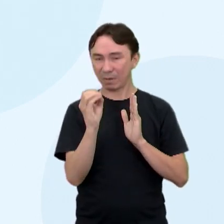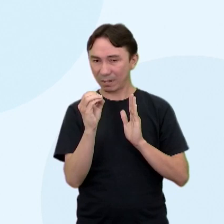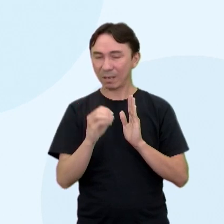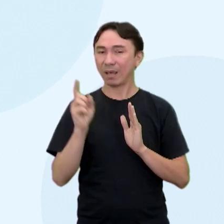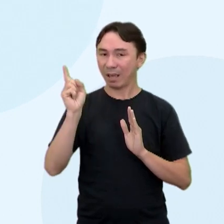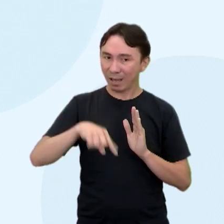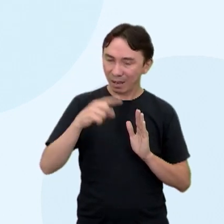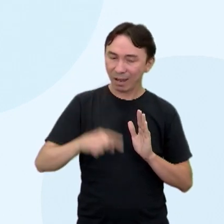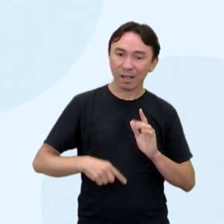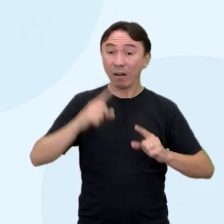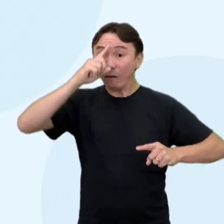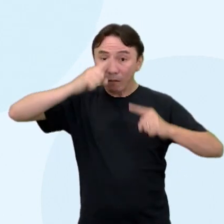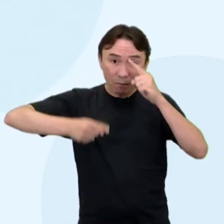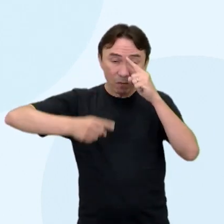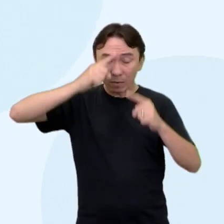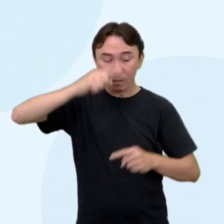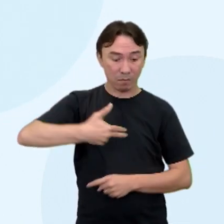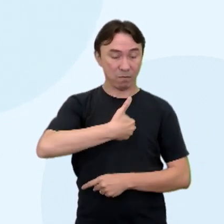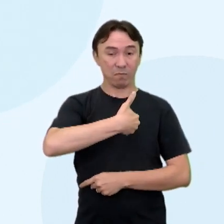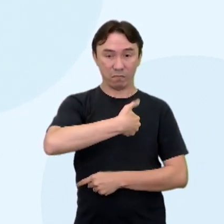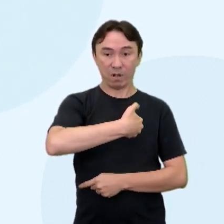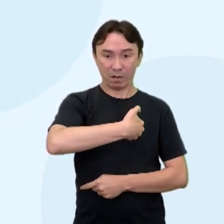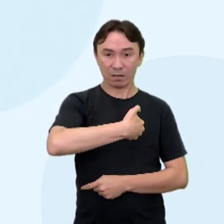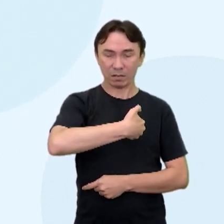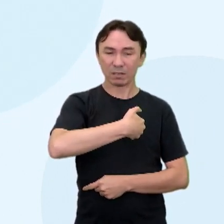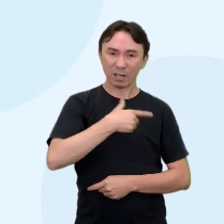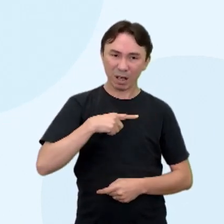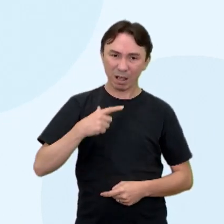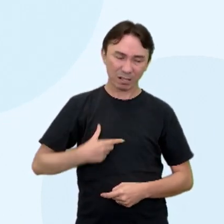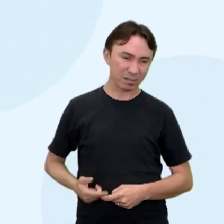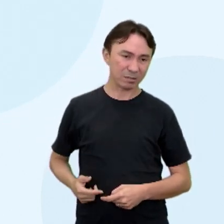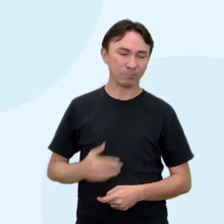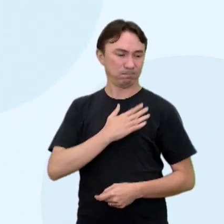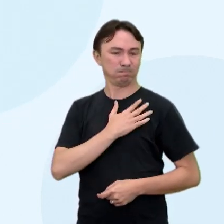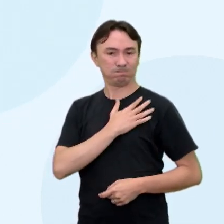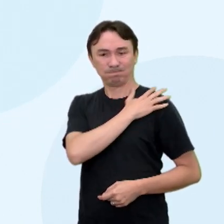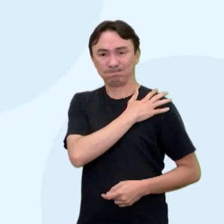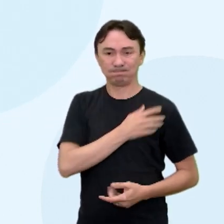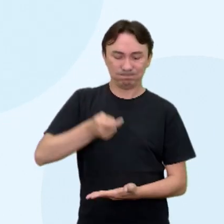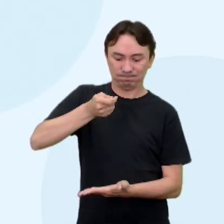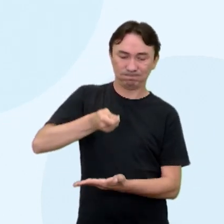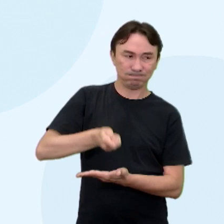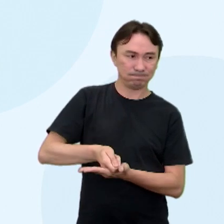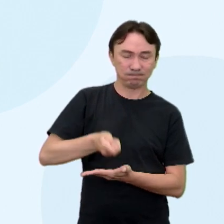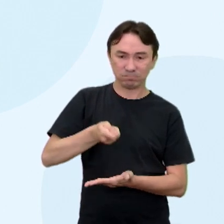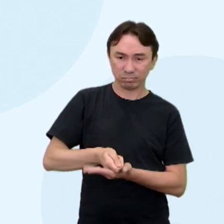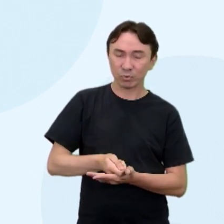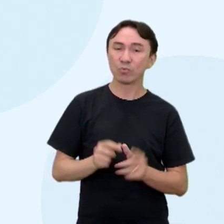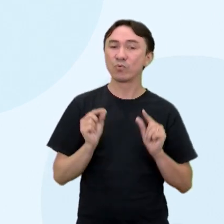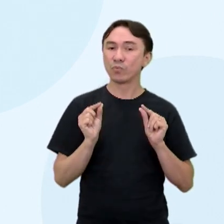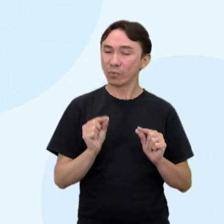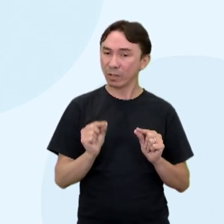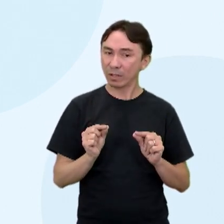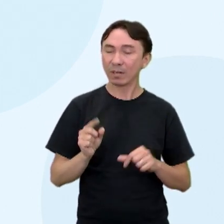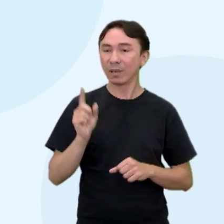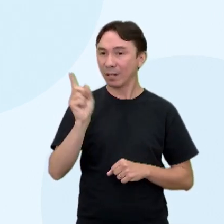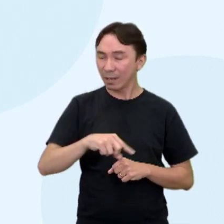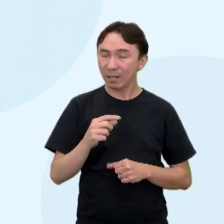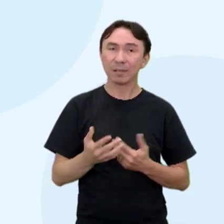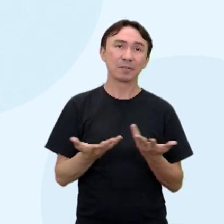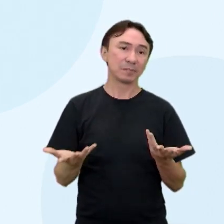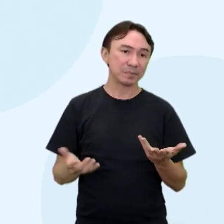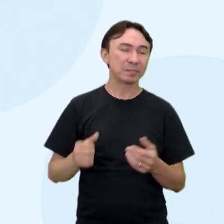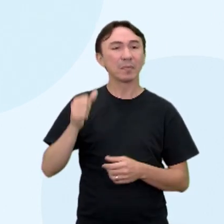Vargas. Então, a gente está falando de uma ditadura que prioriza a construção de uma noção de modernidade e